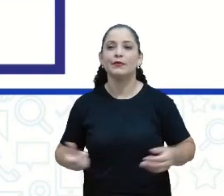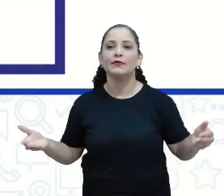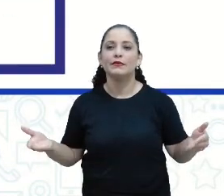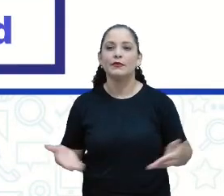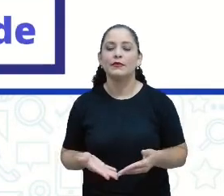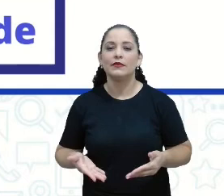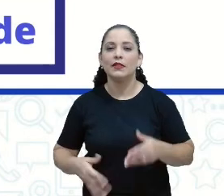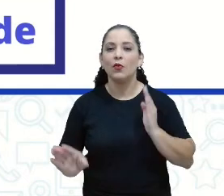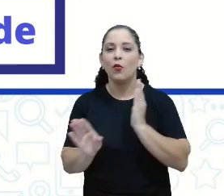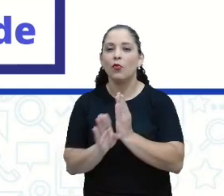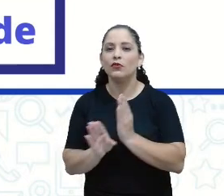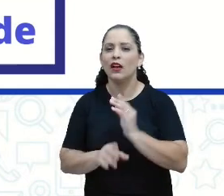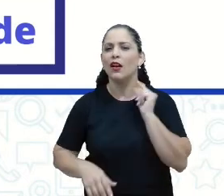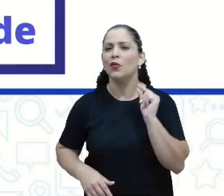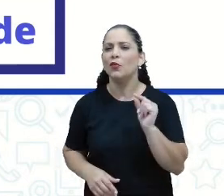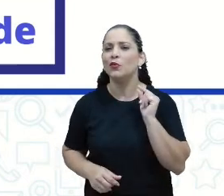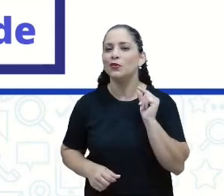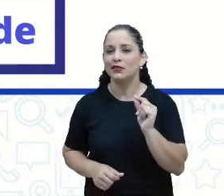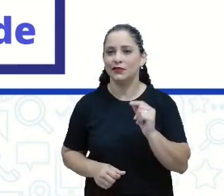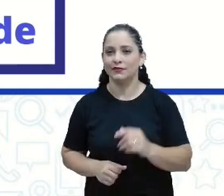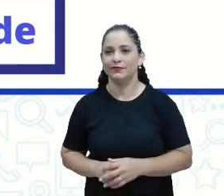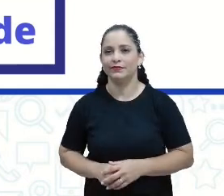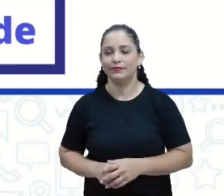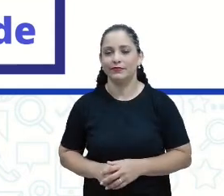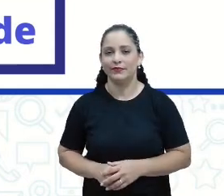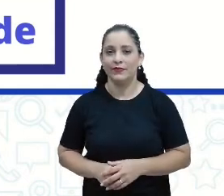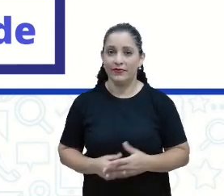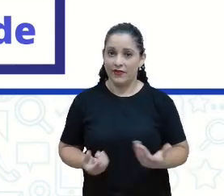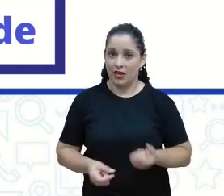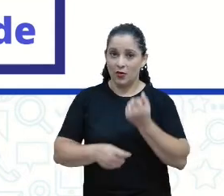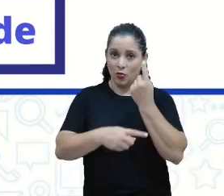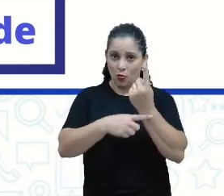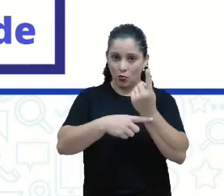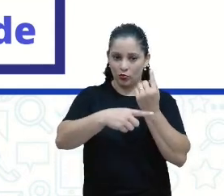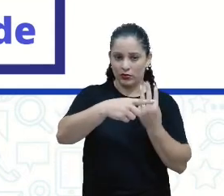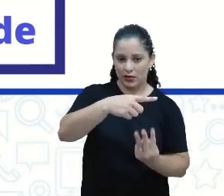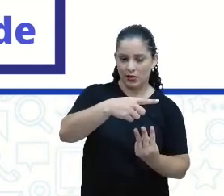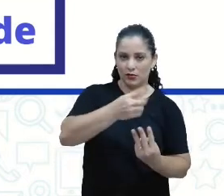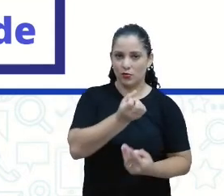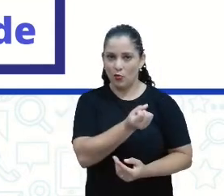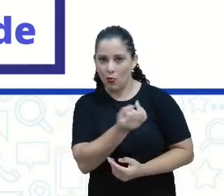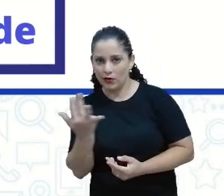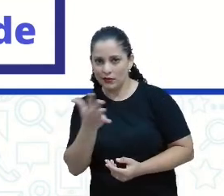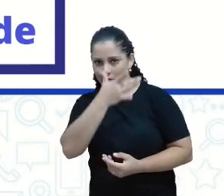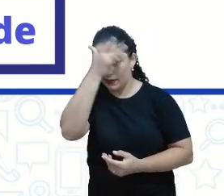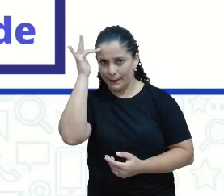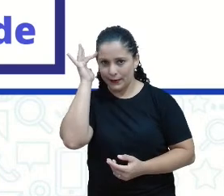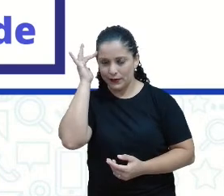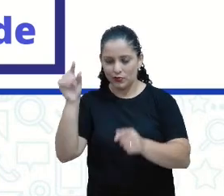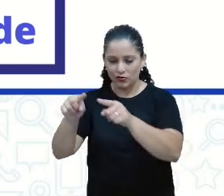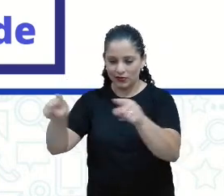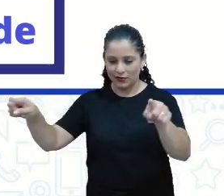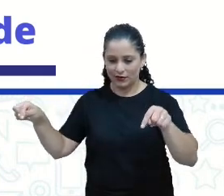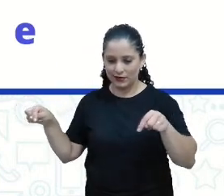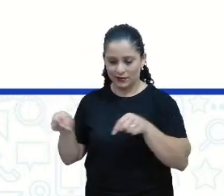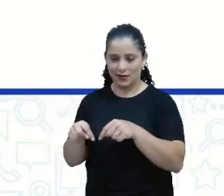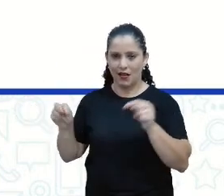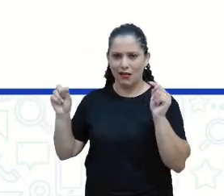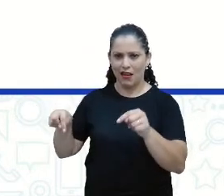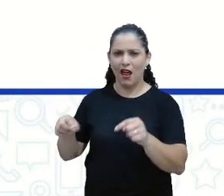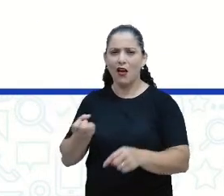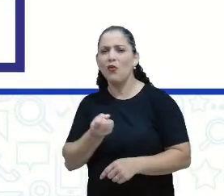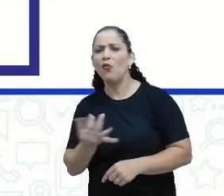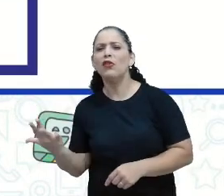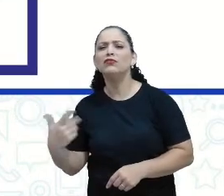gente chega no seguinte resultado aqui, ó, vê? Eu falei que é 1/3 da população. Então, vamos saber a quantidade dessa